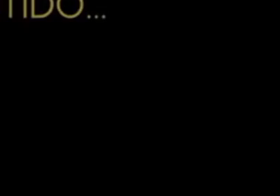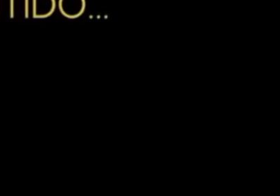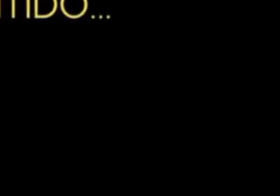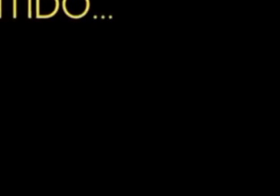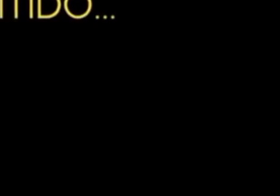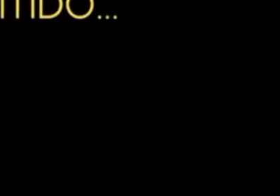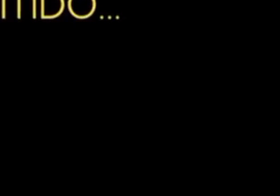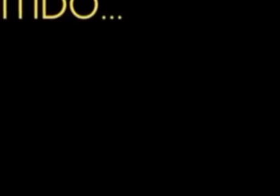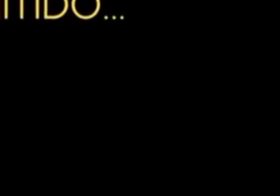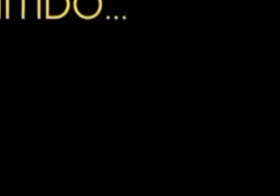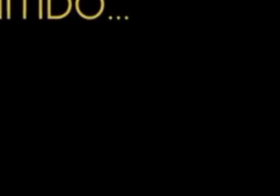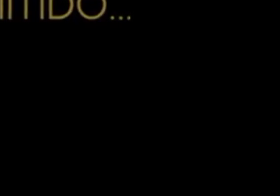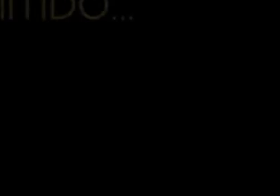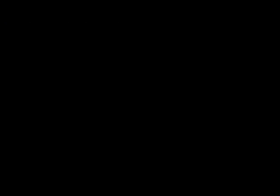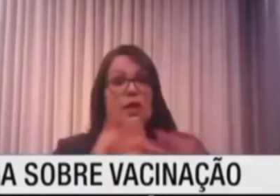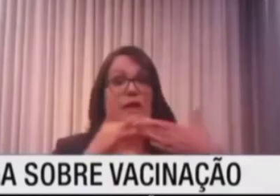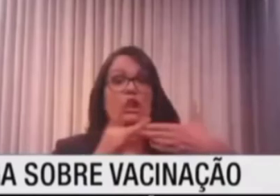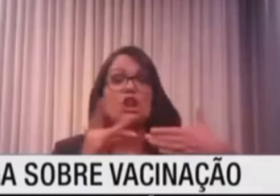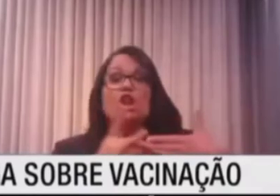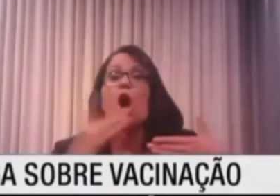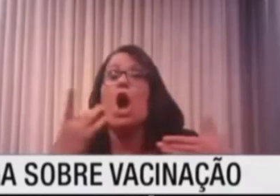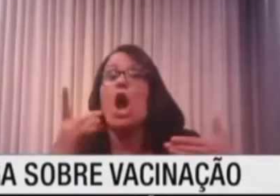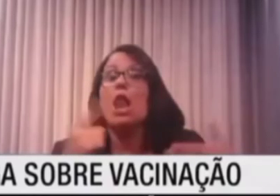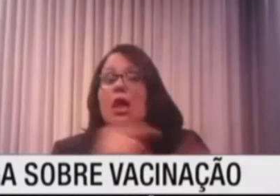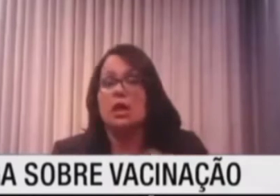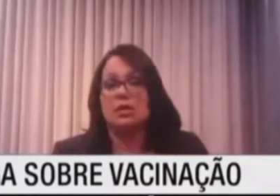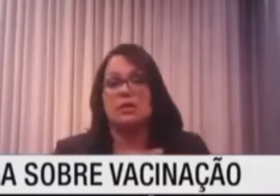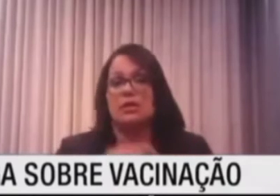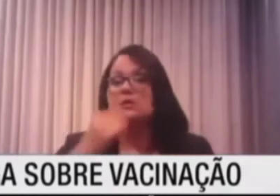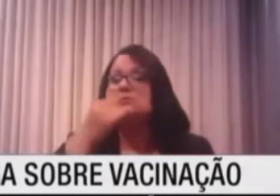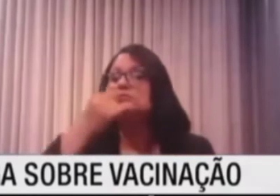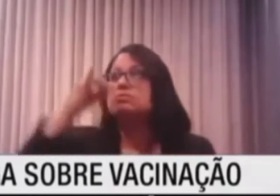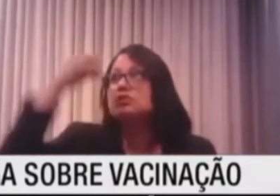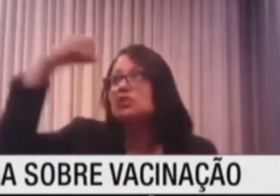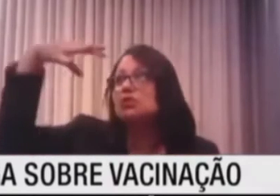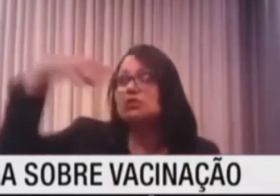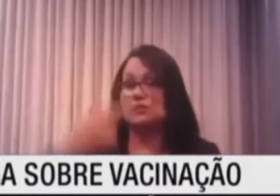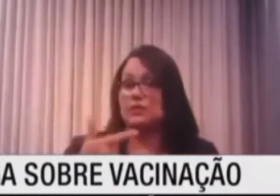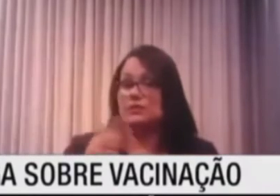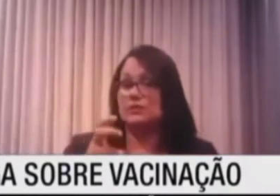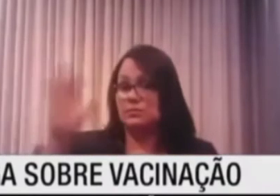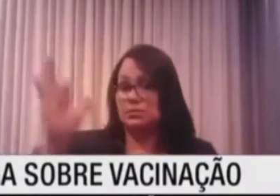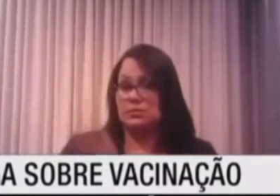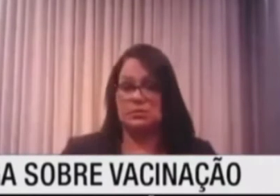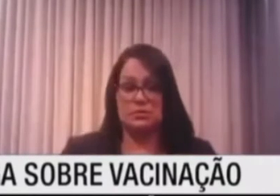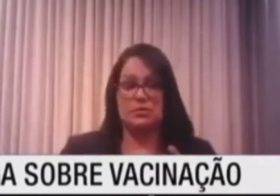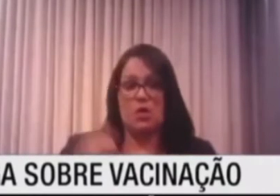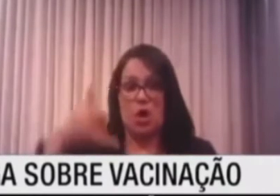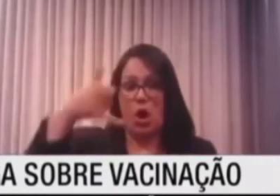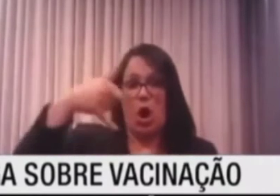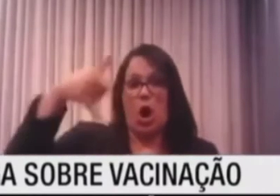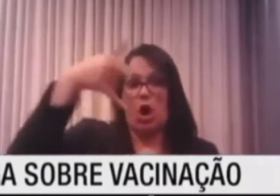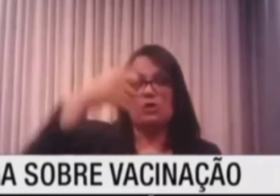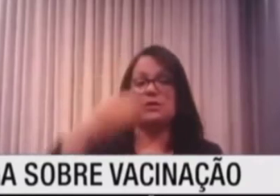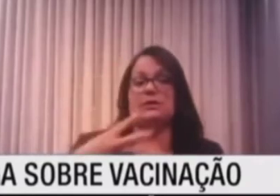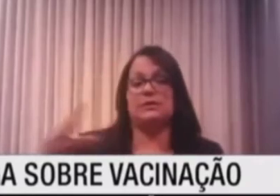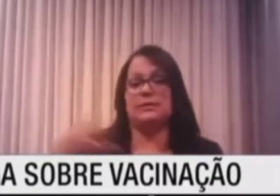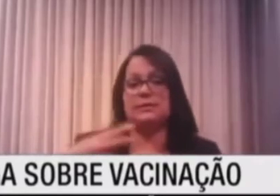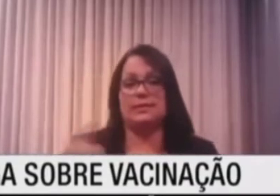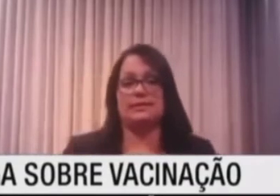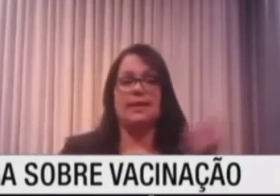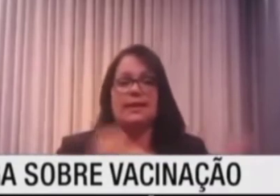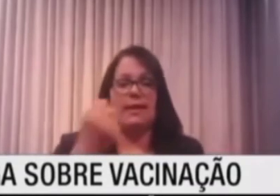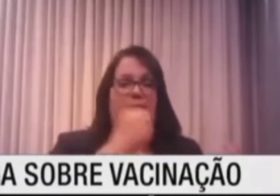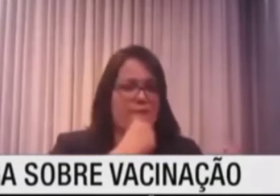Jair bolsonaro o presidente Jair bolsonaro disse ontem que vai cobrar explicações do ministro da